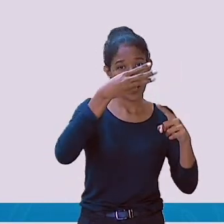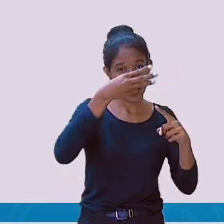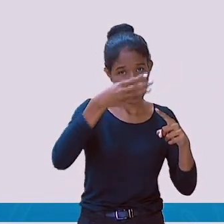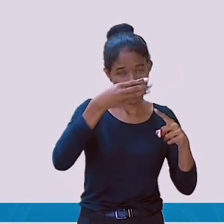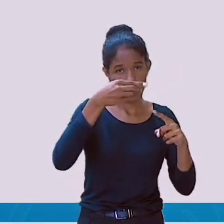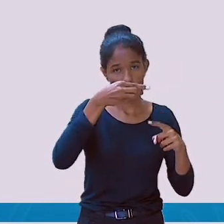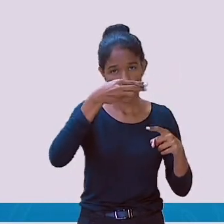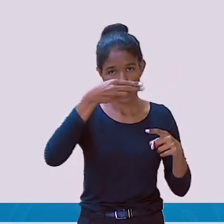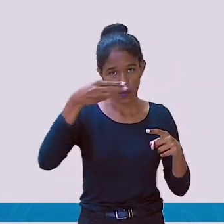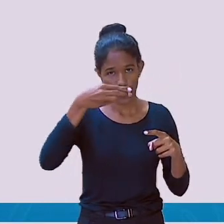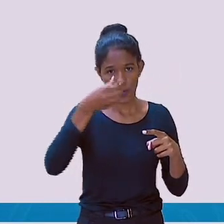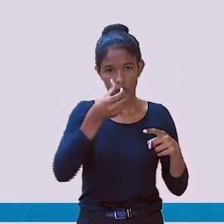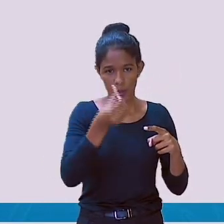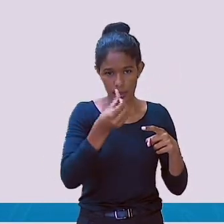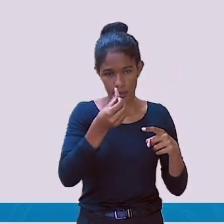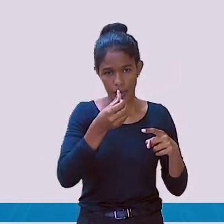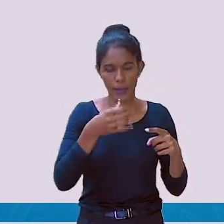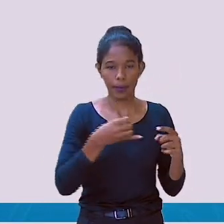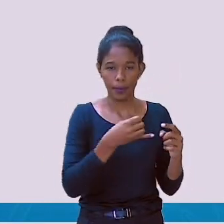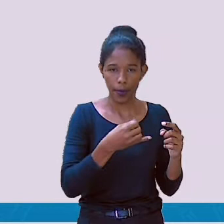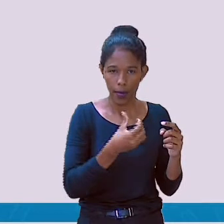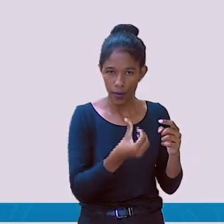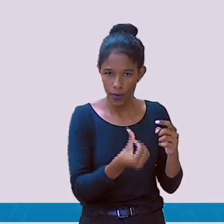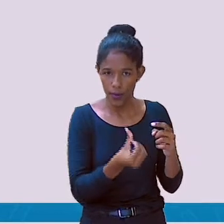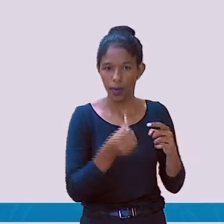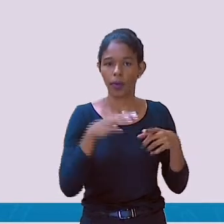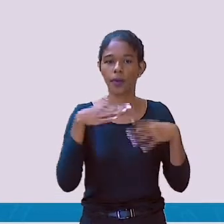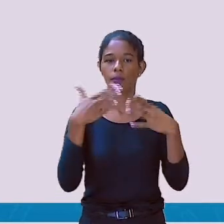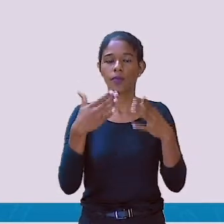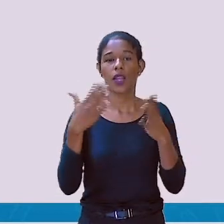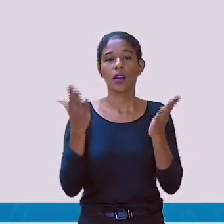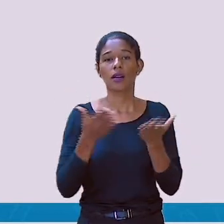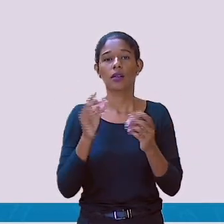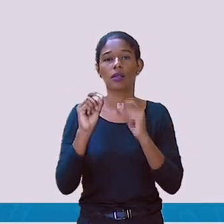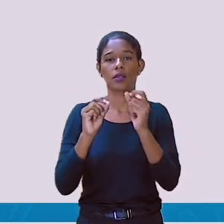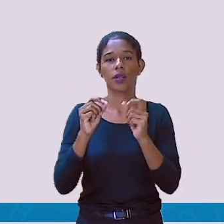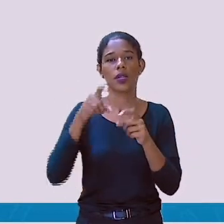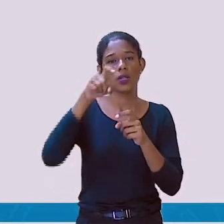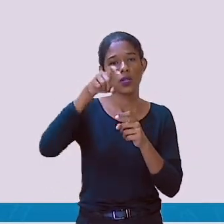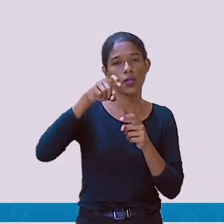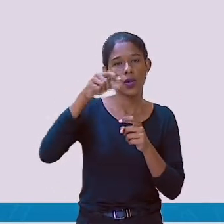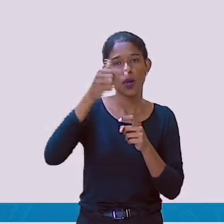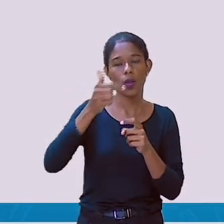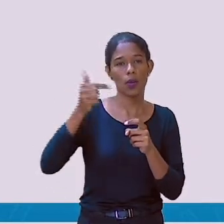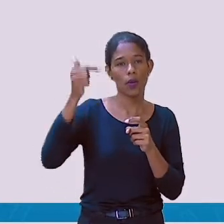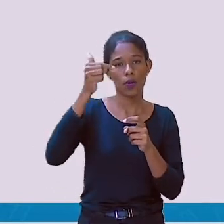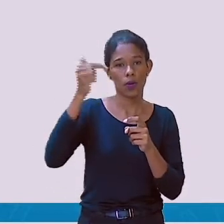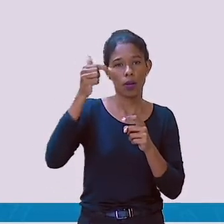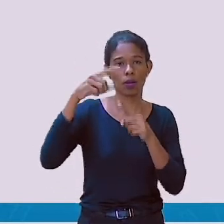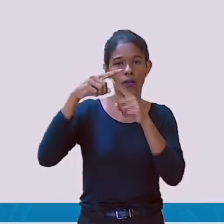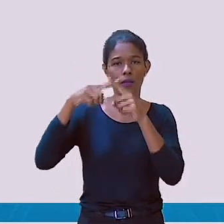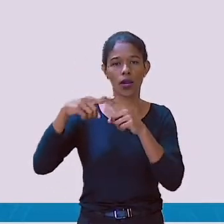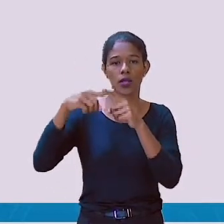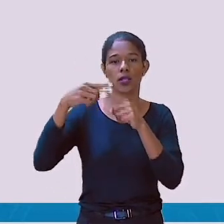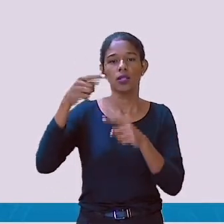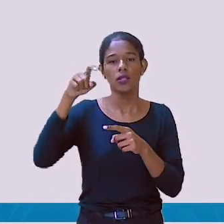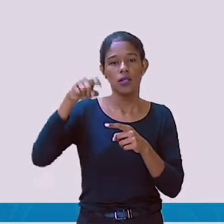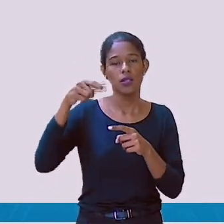tenho x ao quadrado e aqui também x ao quadrado. Então, vai ser x, 2 mais 2.